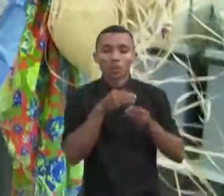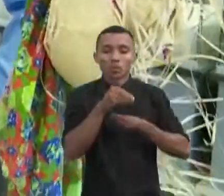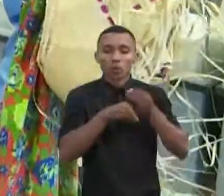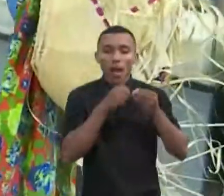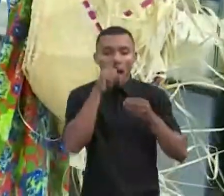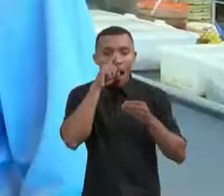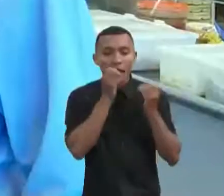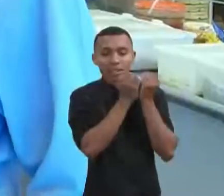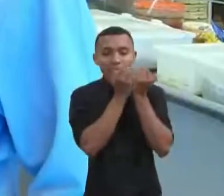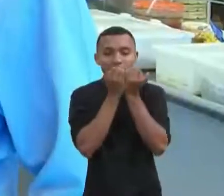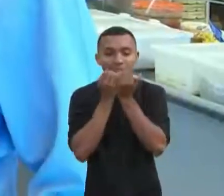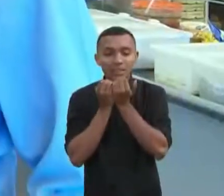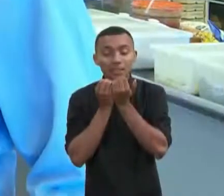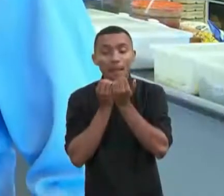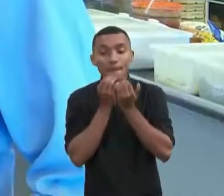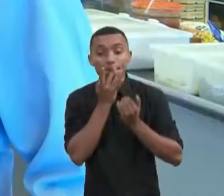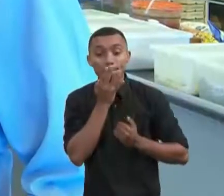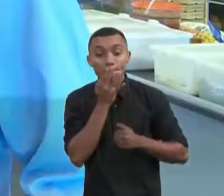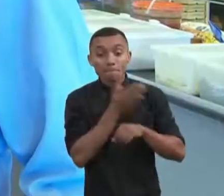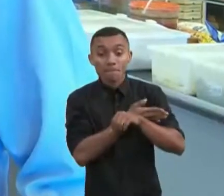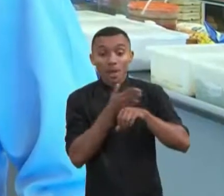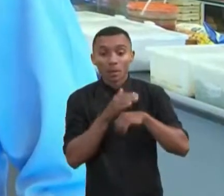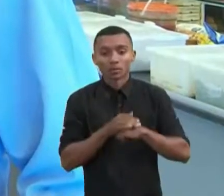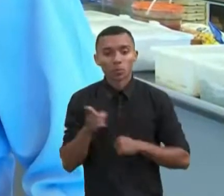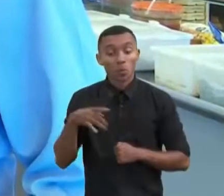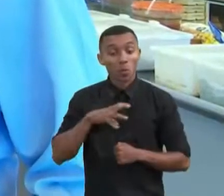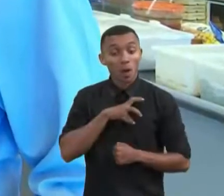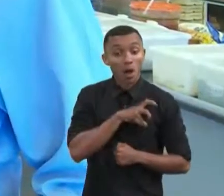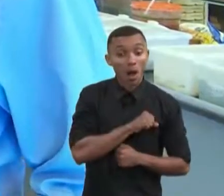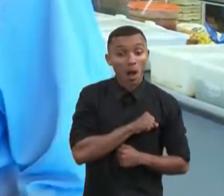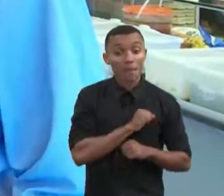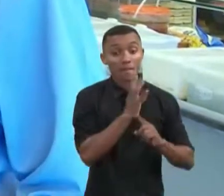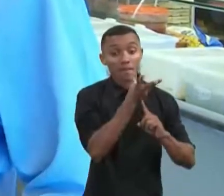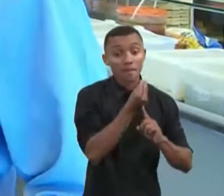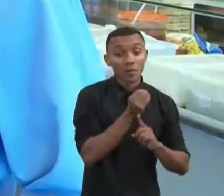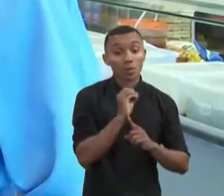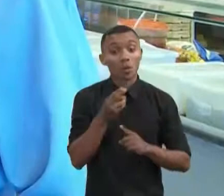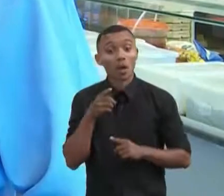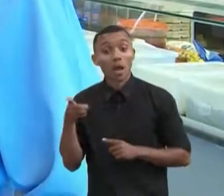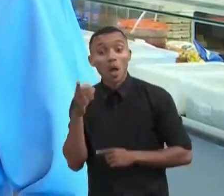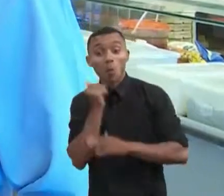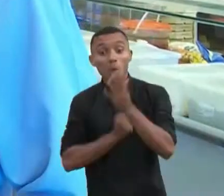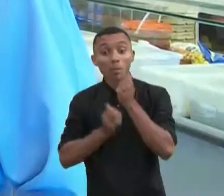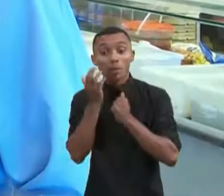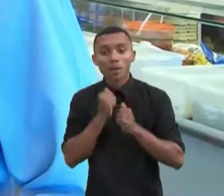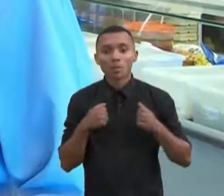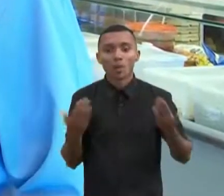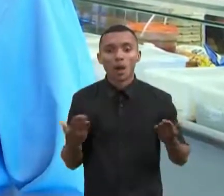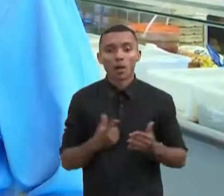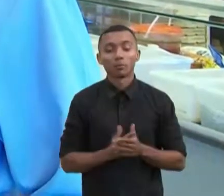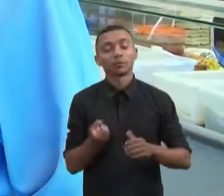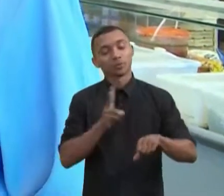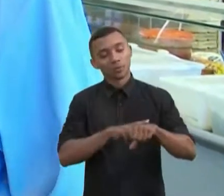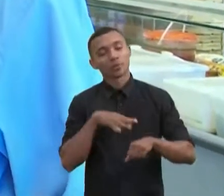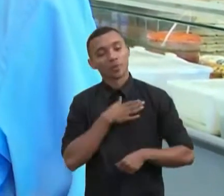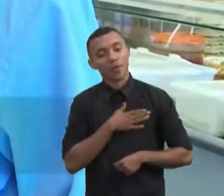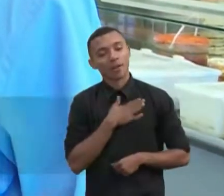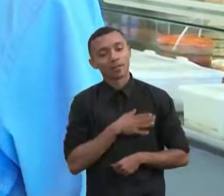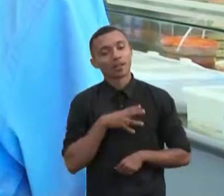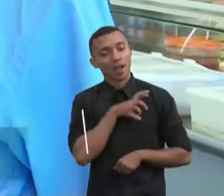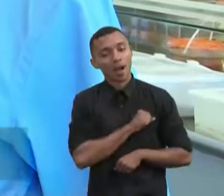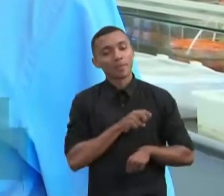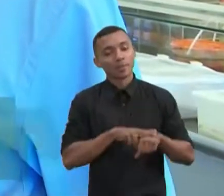nesta temporada. Seu Washington, então, o senhor é fã de São João ou o senhor é fã de mungunzá? O senhor está só esperando aqui o prato típico? Dos dois. São